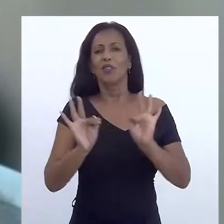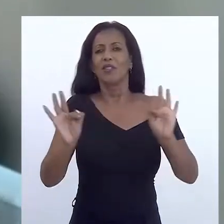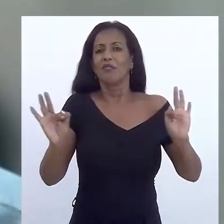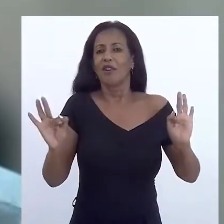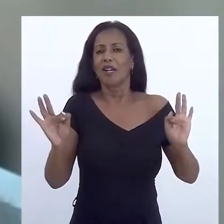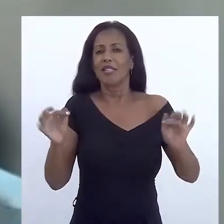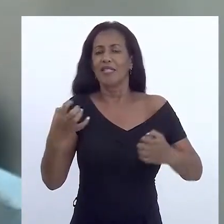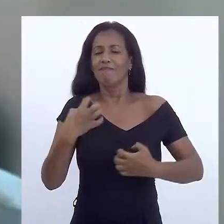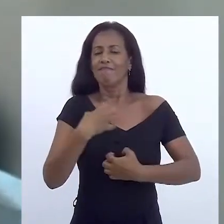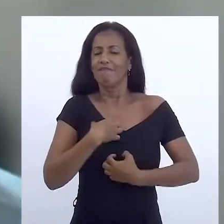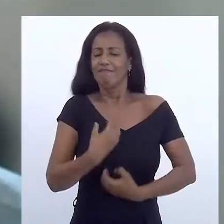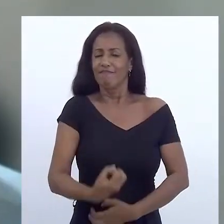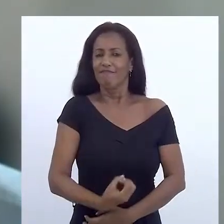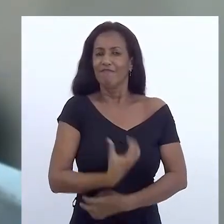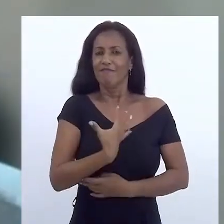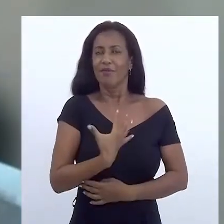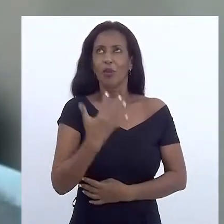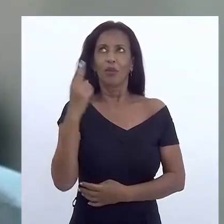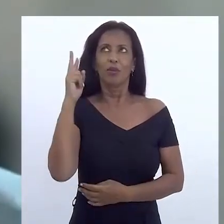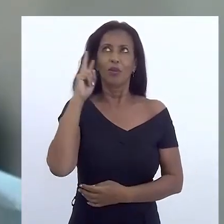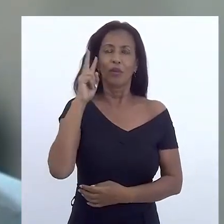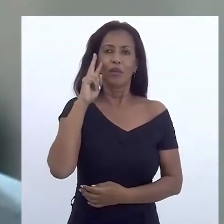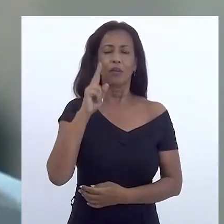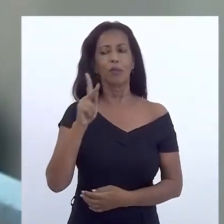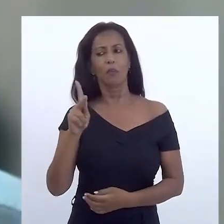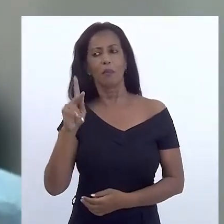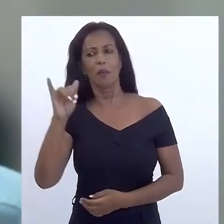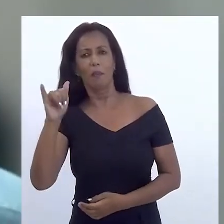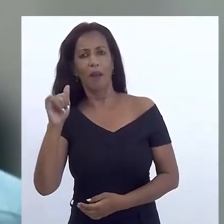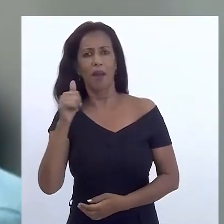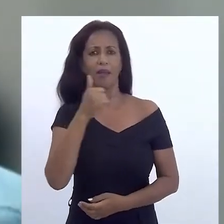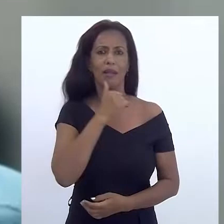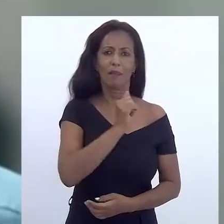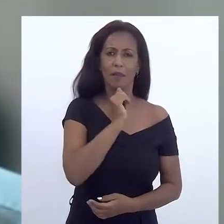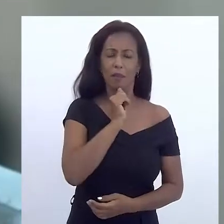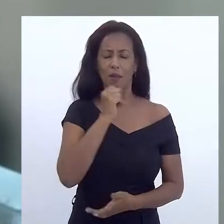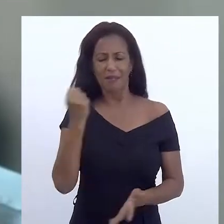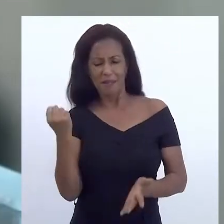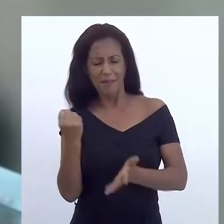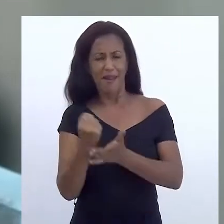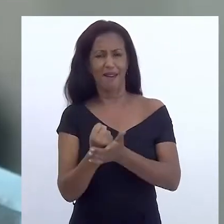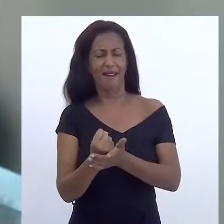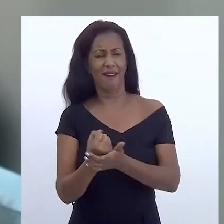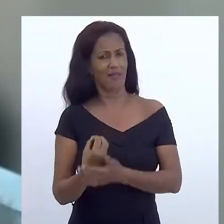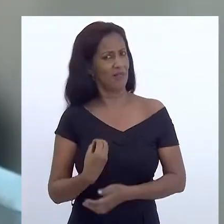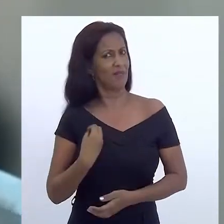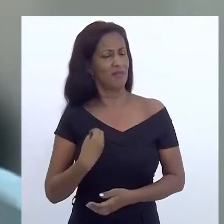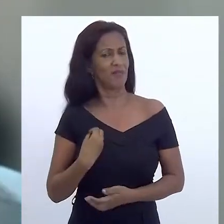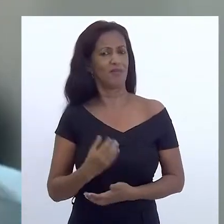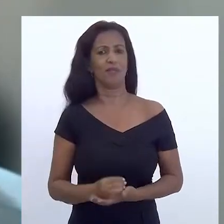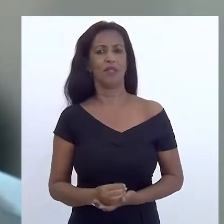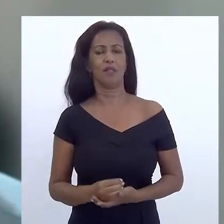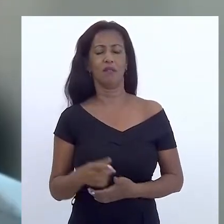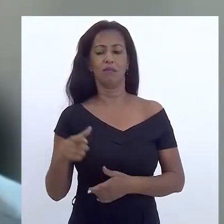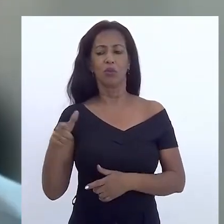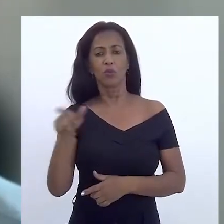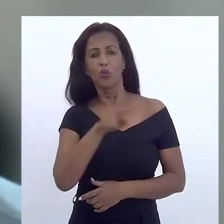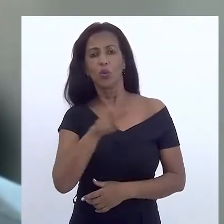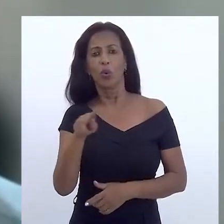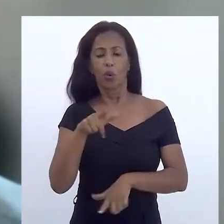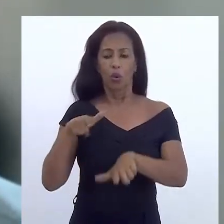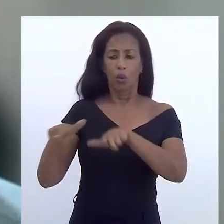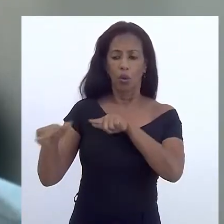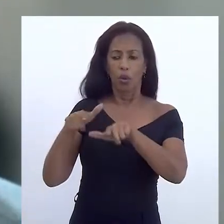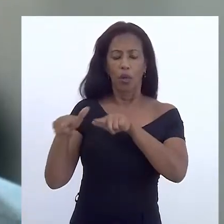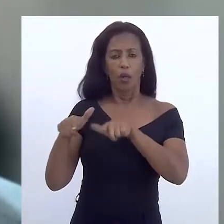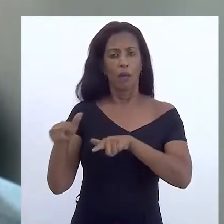que sempre me emociona quando eu lembro do meu pai, da minha mãe, mas isso ficou muito marcado também do meu pai, que trabalhava